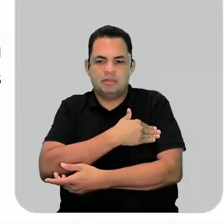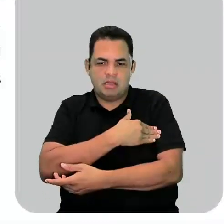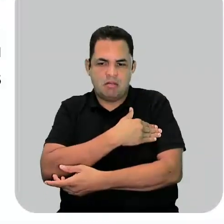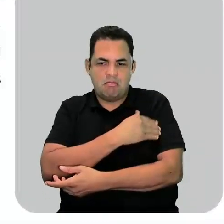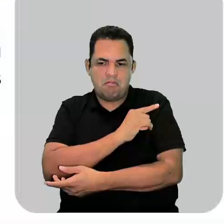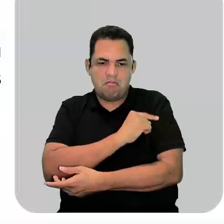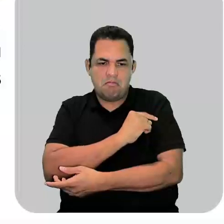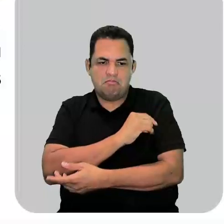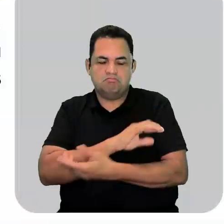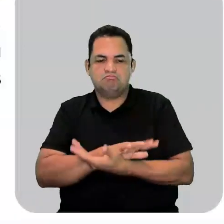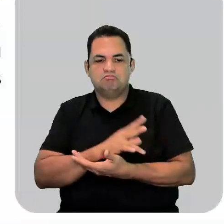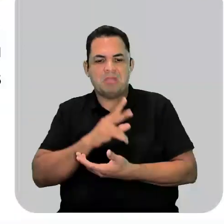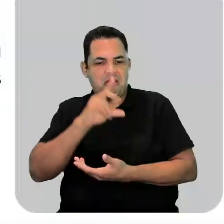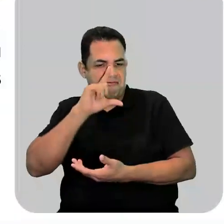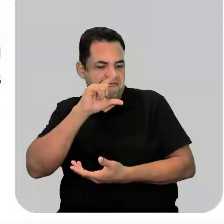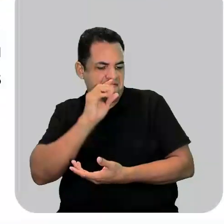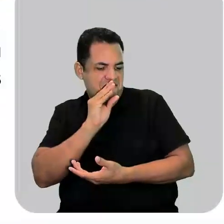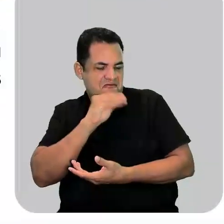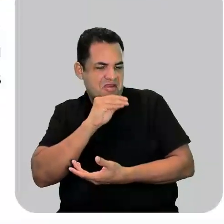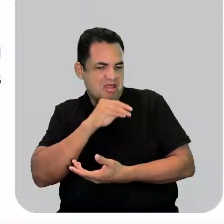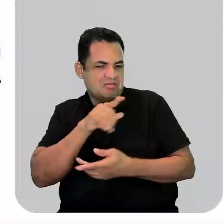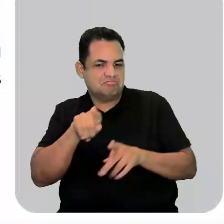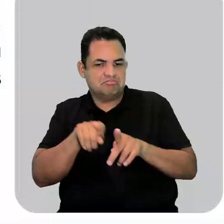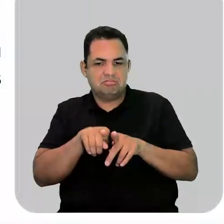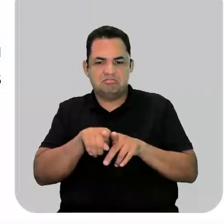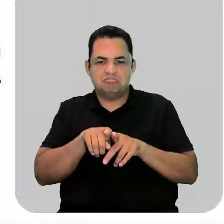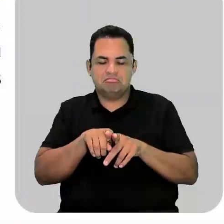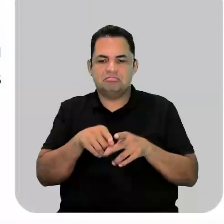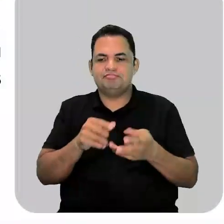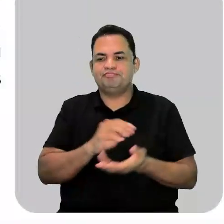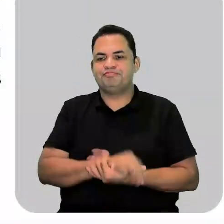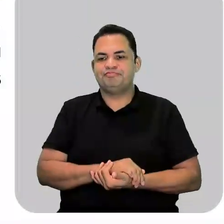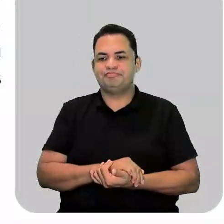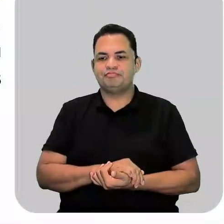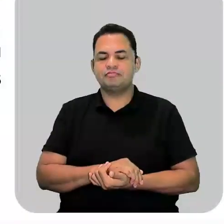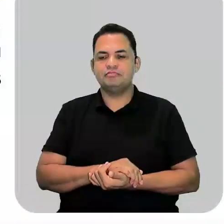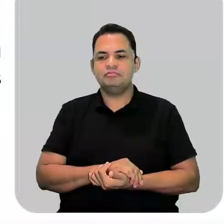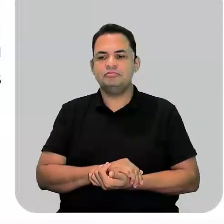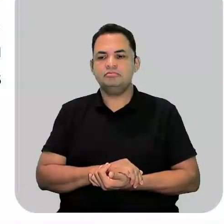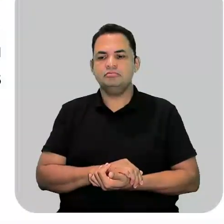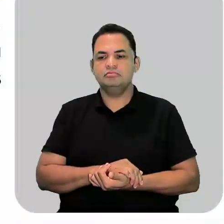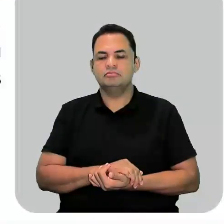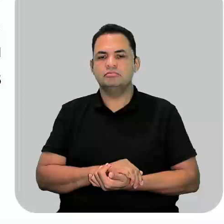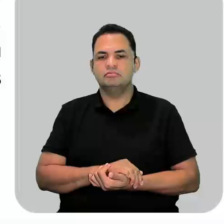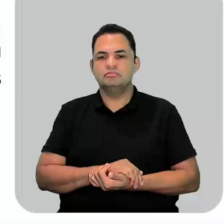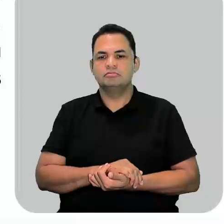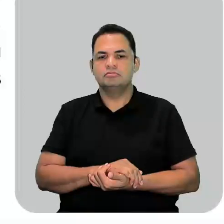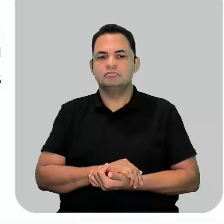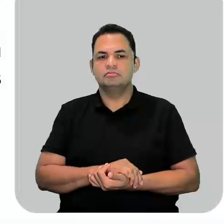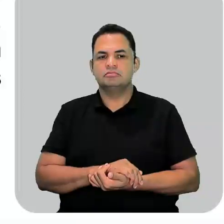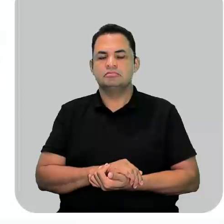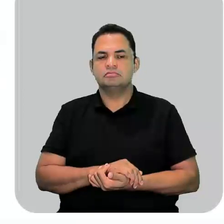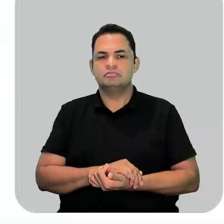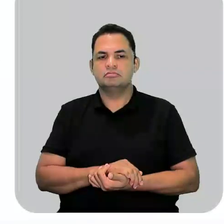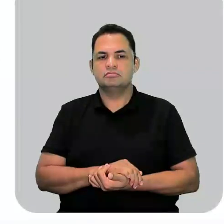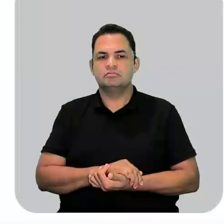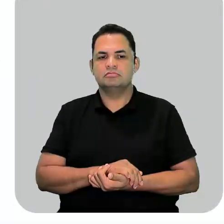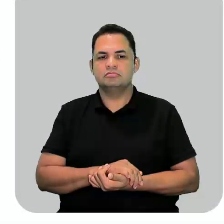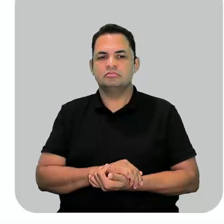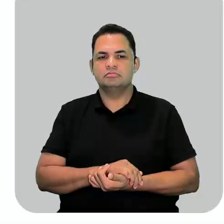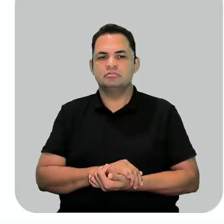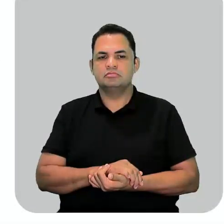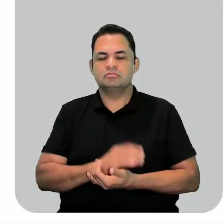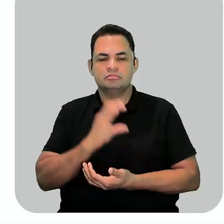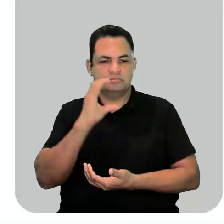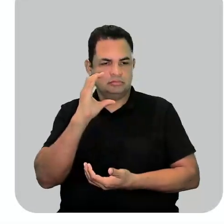fiquem menos resistentes e menos volumosos. A letra E, de cara, ela já está errada, né? A gente viu que a alternativa é